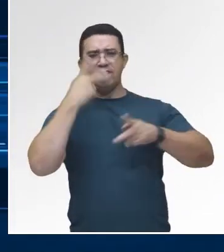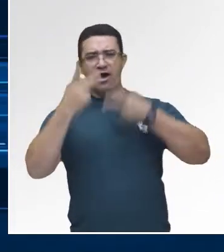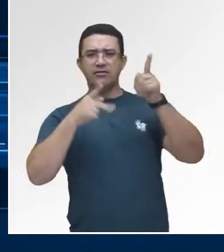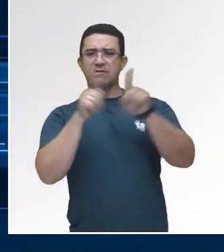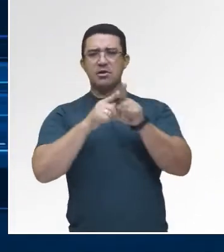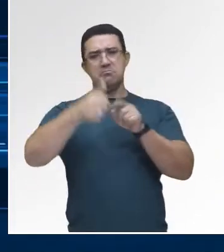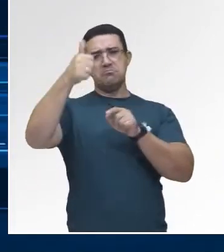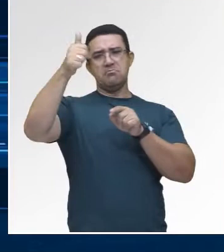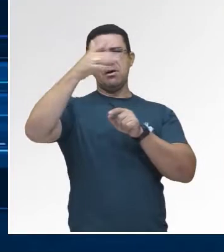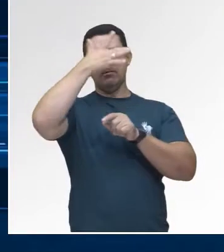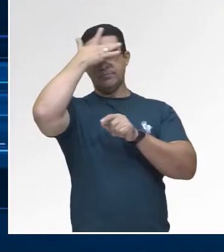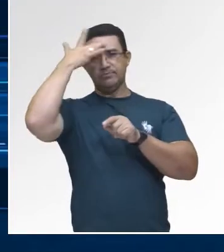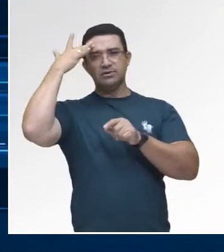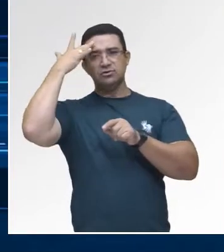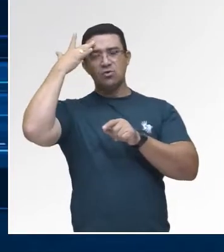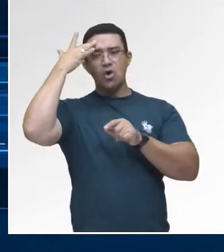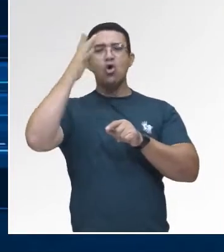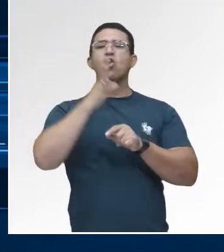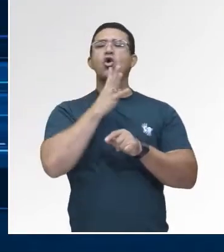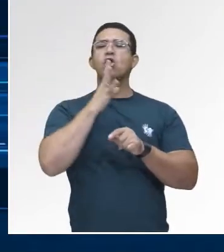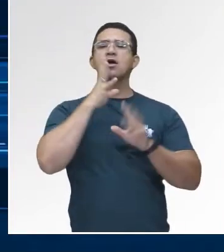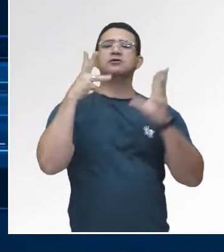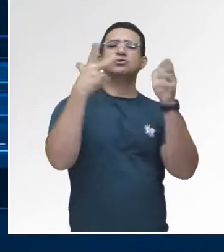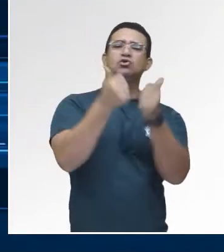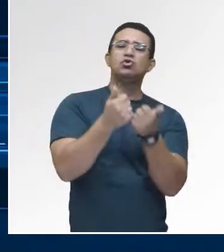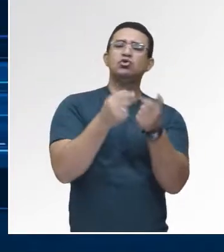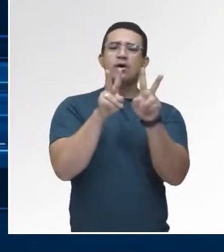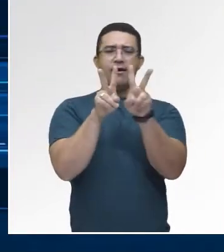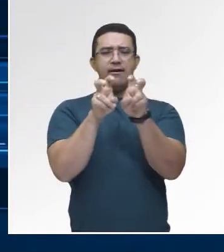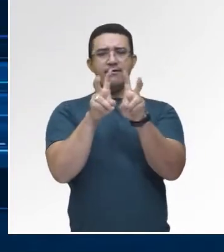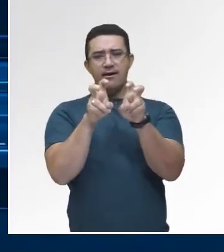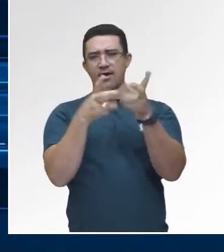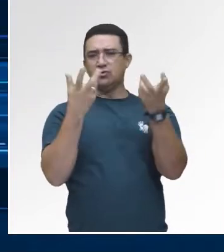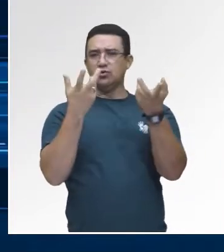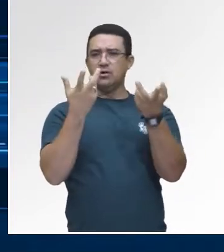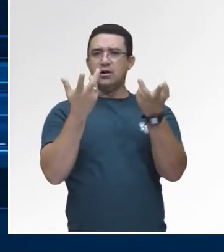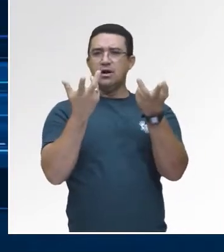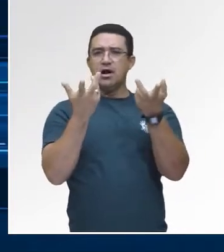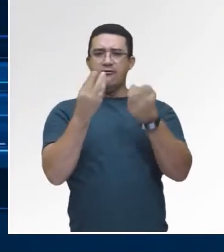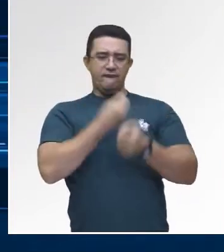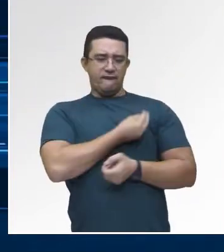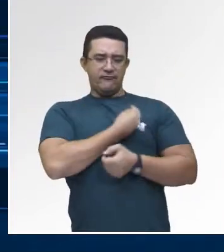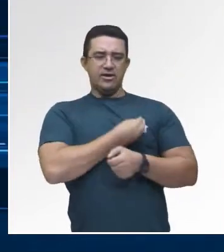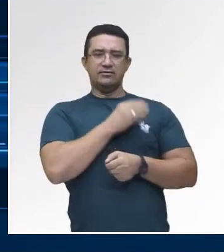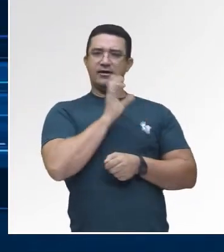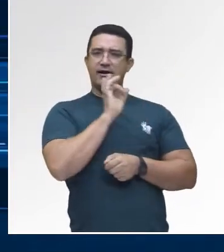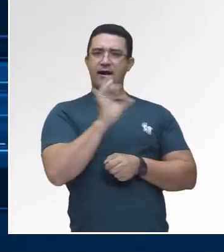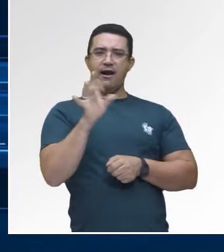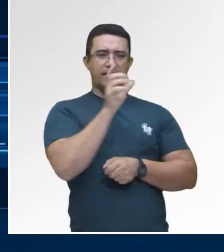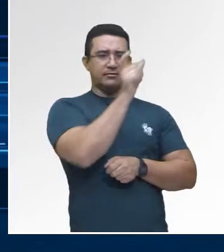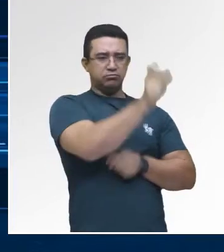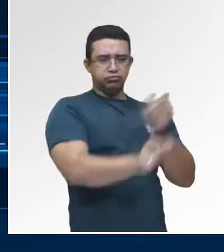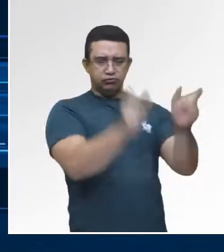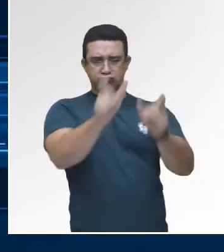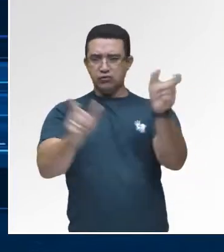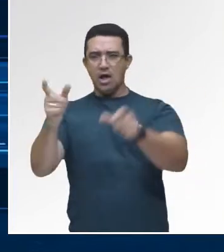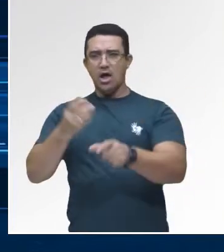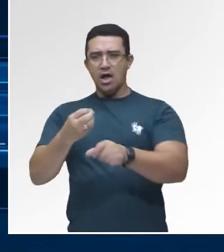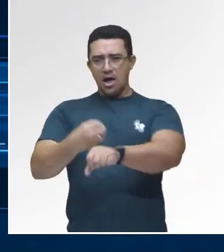sobre os personagens e sobre o enredo, sabe o que se passa no íntimo dos personagens, conhece suas emoções